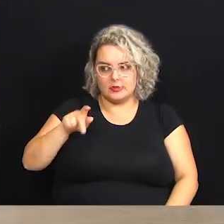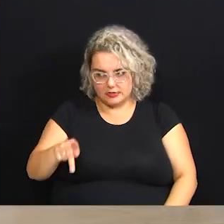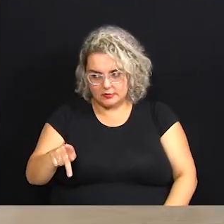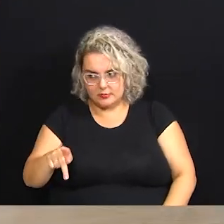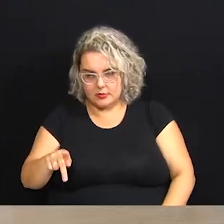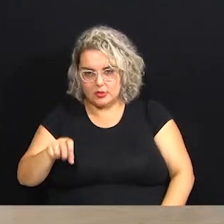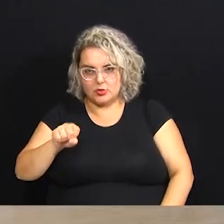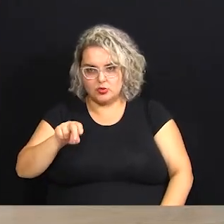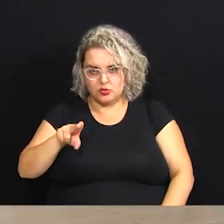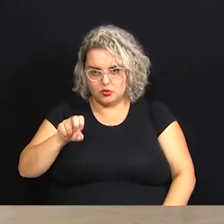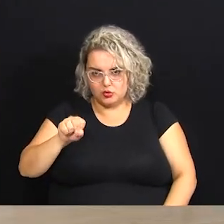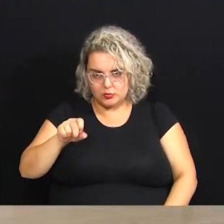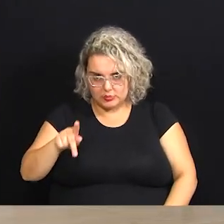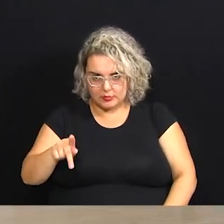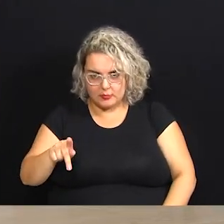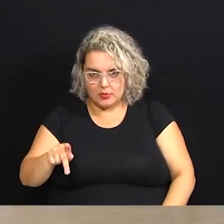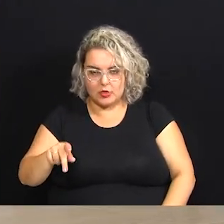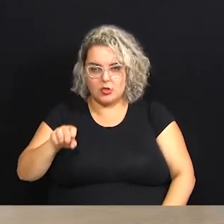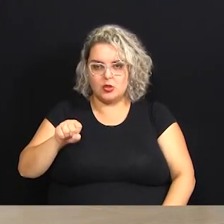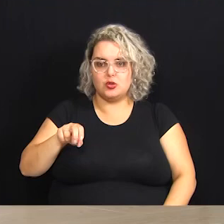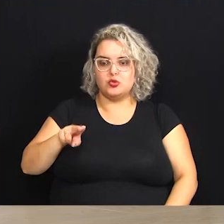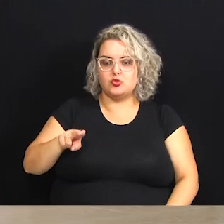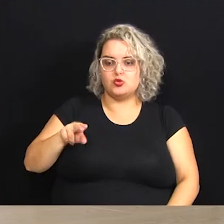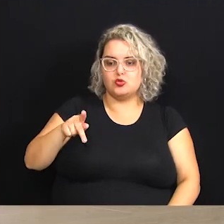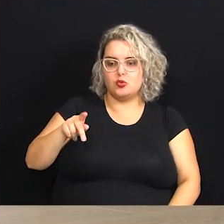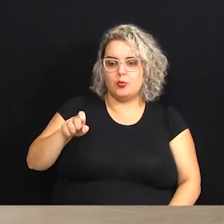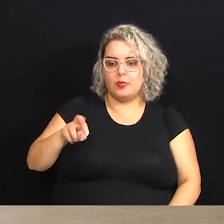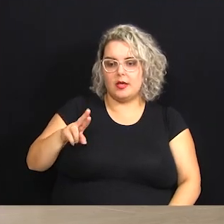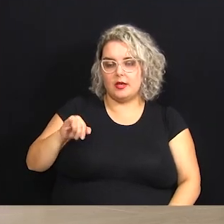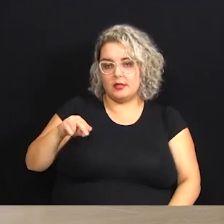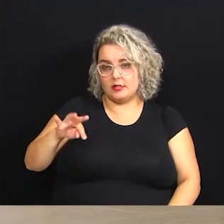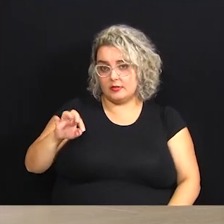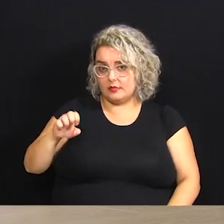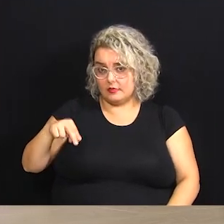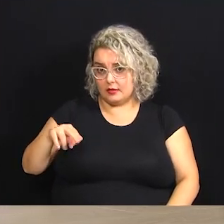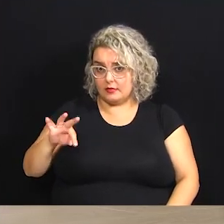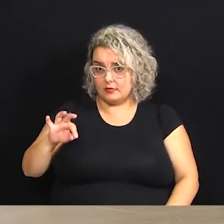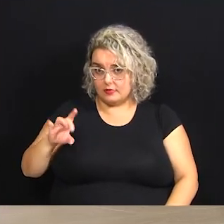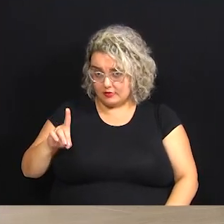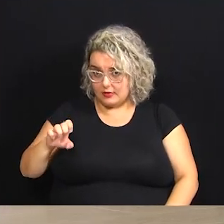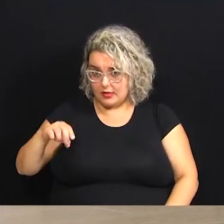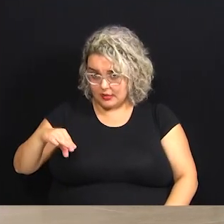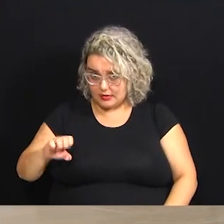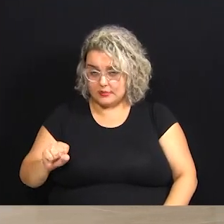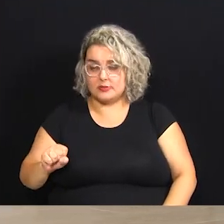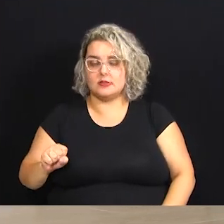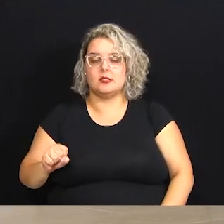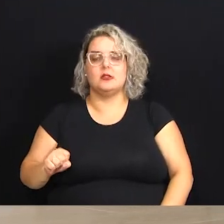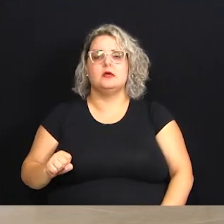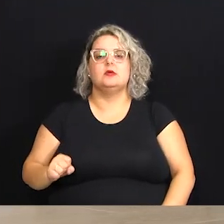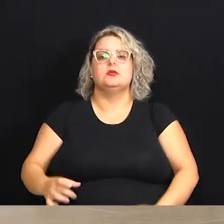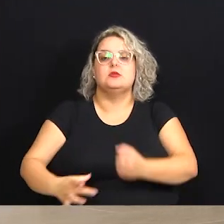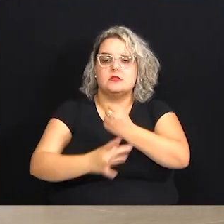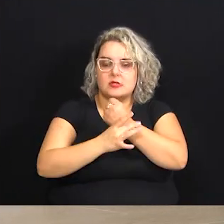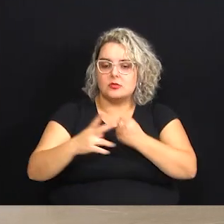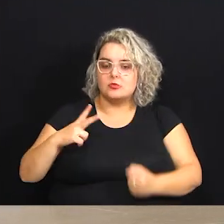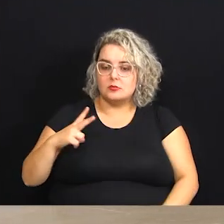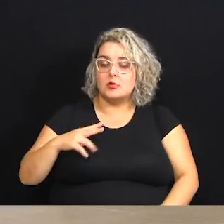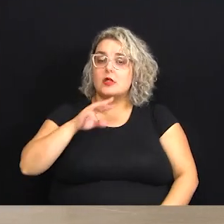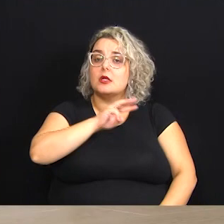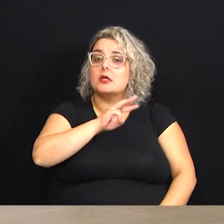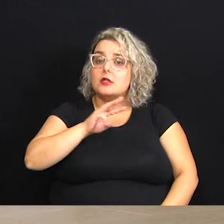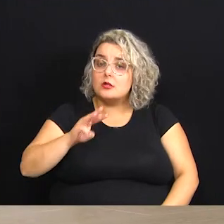SUSEP, SUSEP, Superintendência de Seguros Privados, SUSEP, entra no